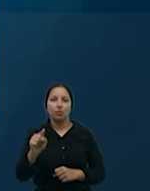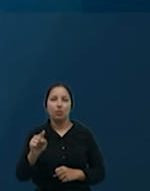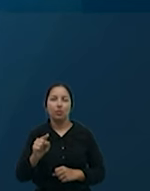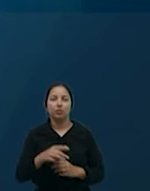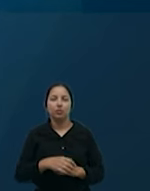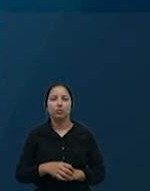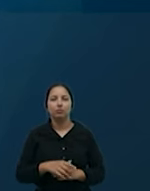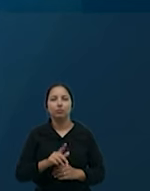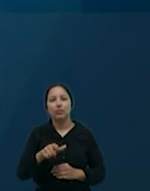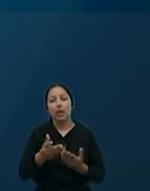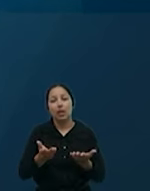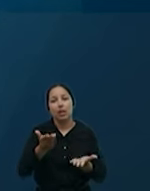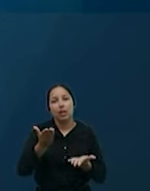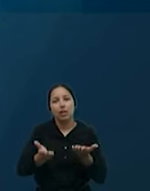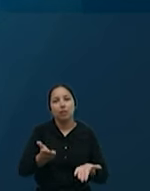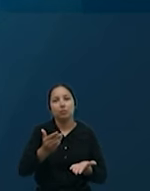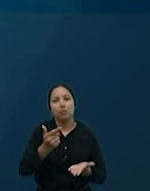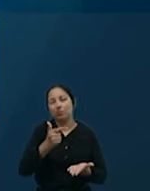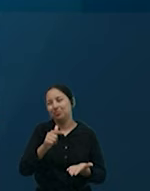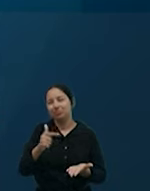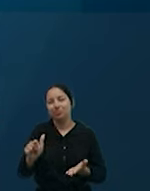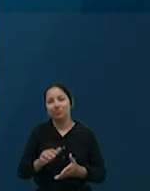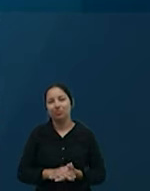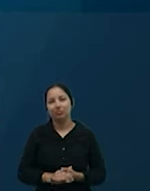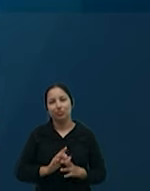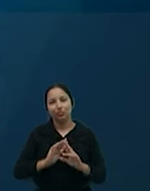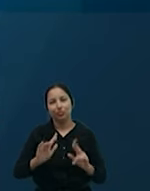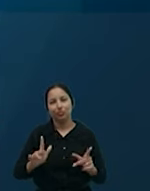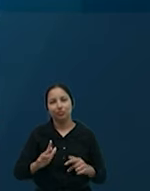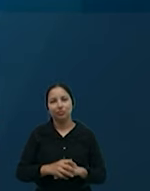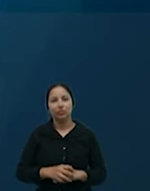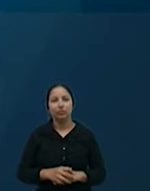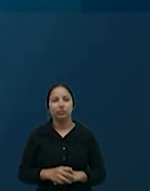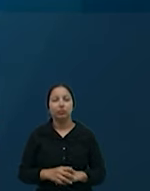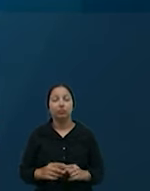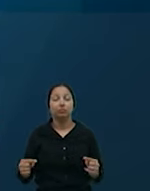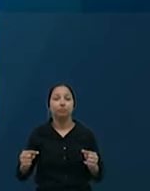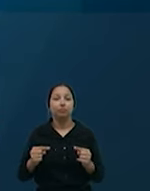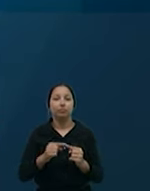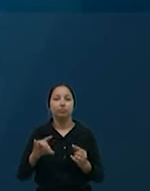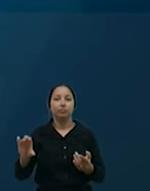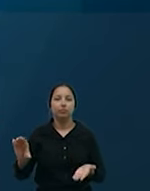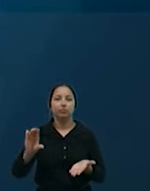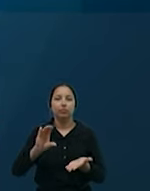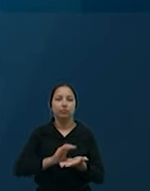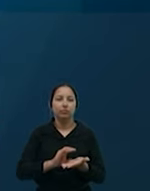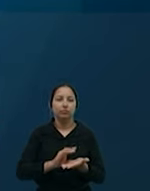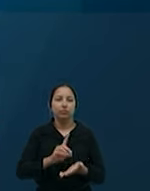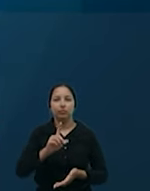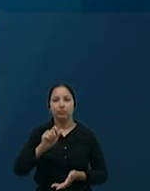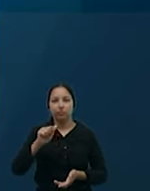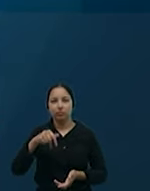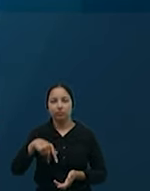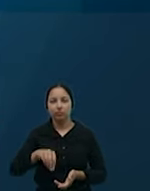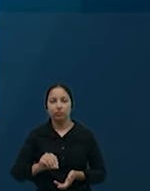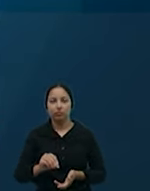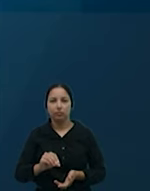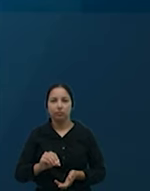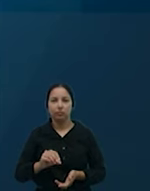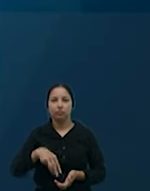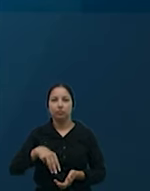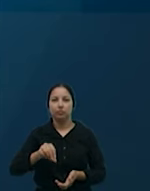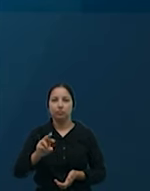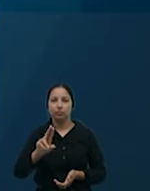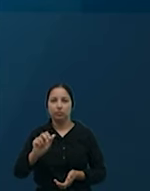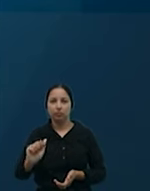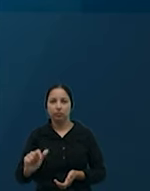da proporcionalidade aplicada à indenização por dano moral, seja ele de anistiado ou não. E ainda